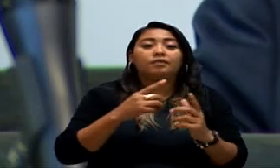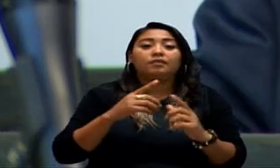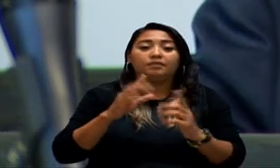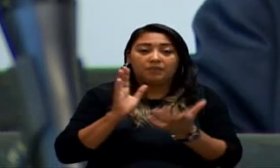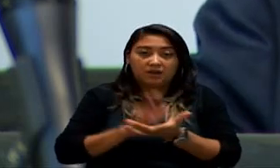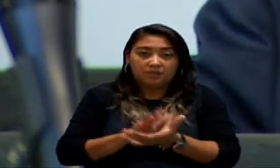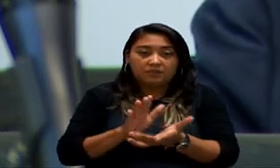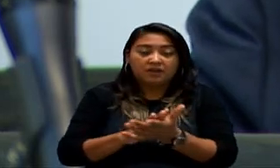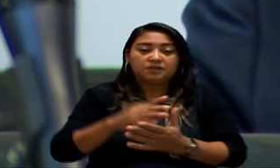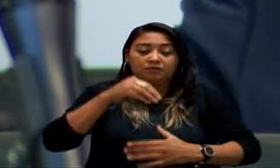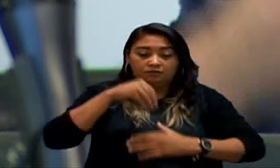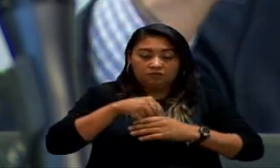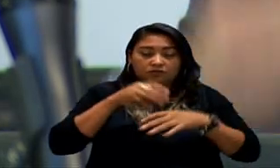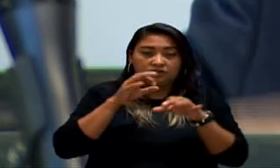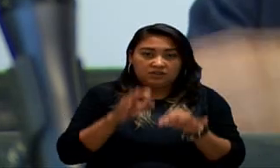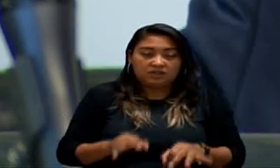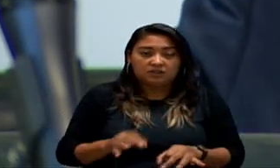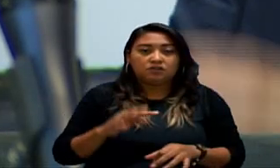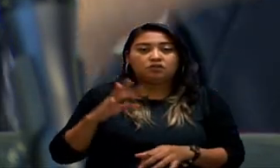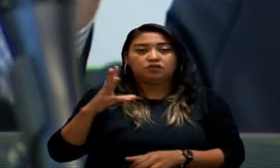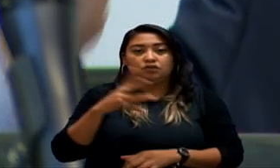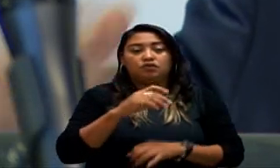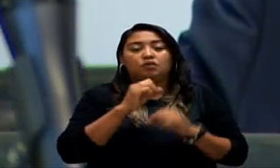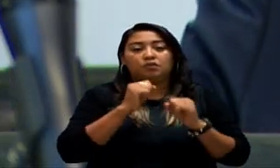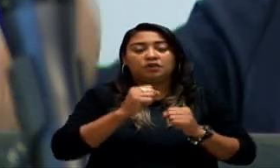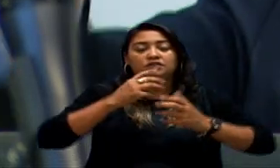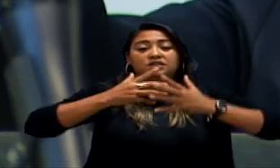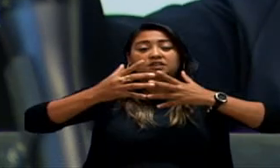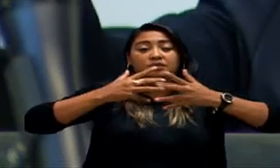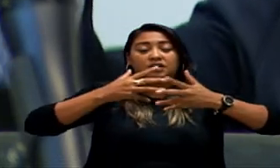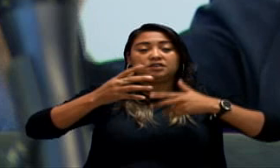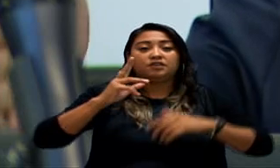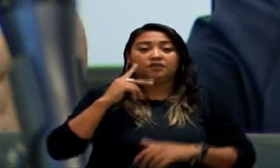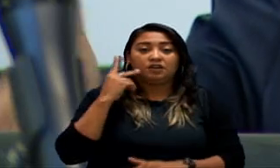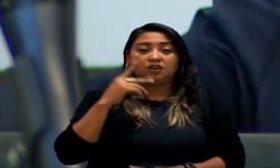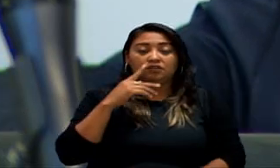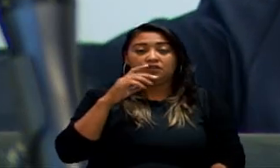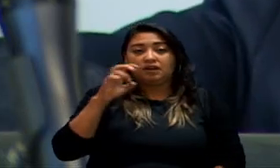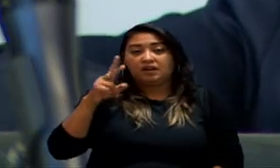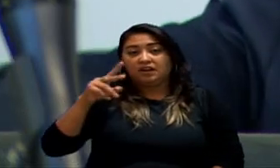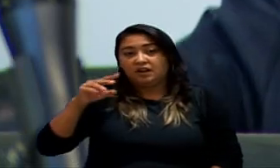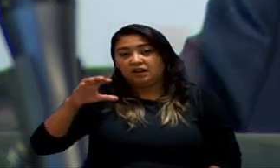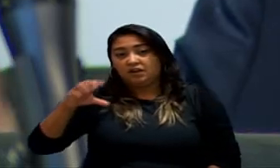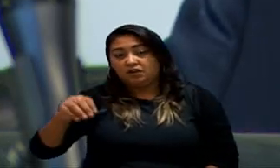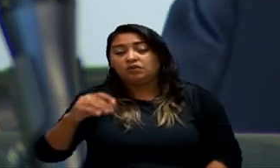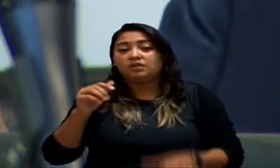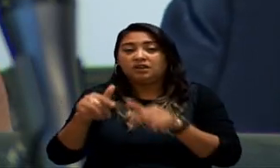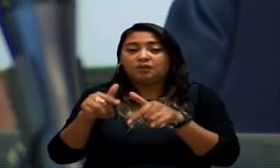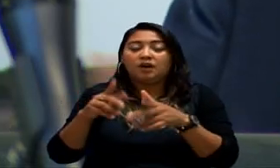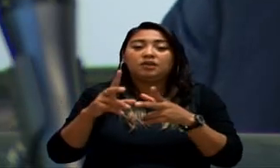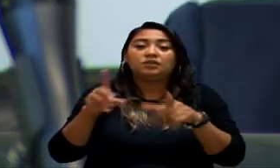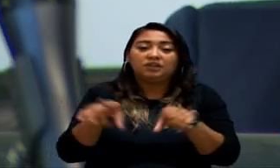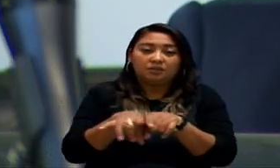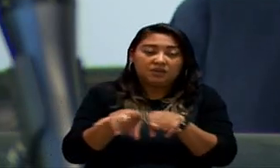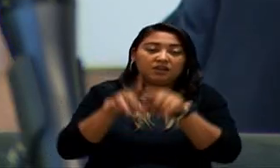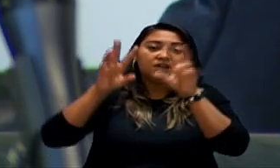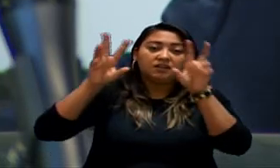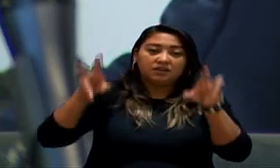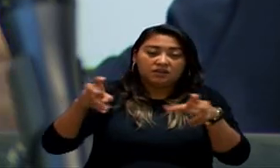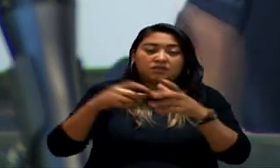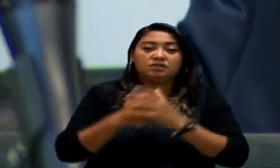vai ter meu voto com certeza. E que tudo possa ser transparente. Vereador Hélio Brasileiro trabalha muito nessa pauta também, assim como